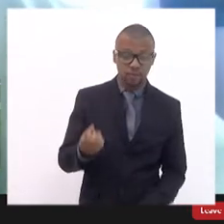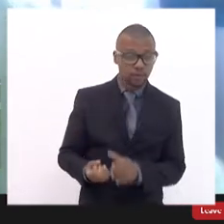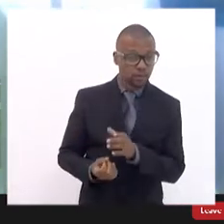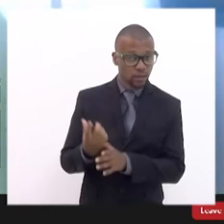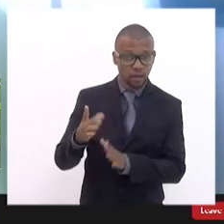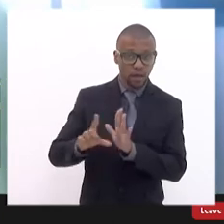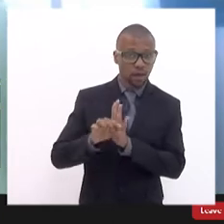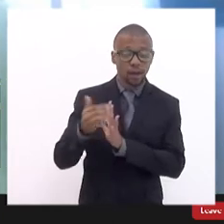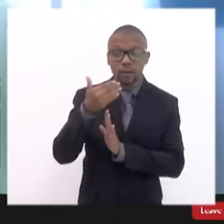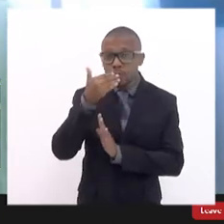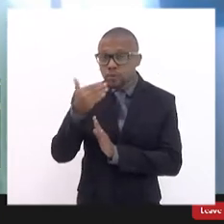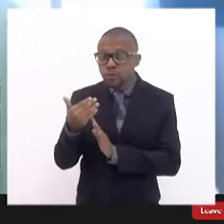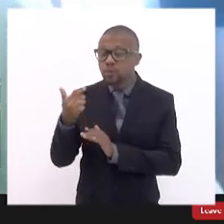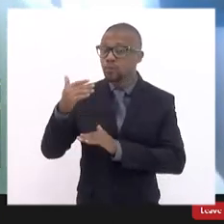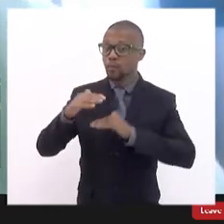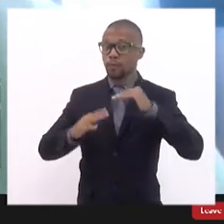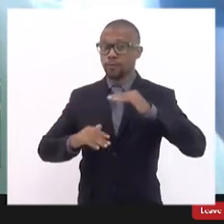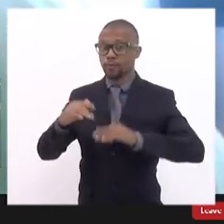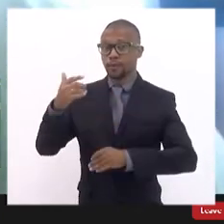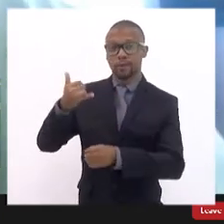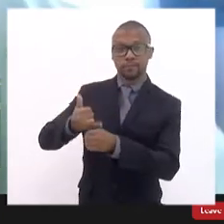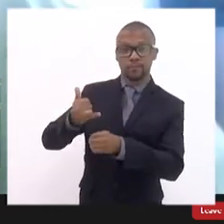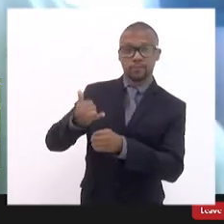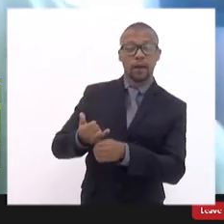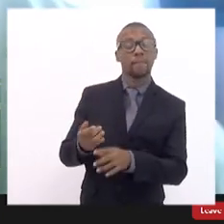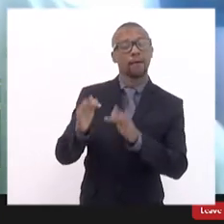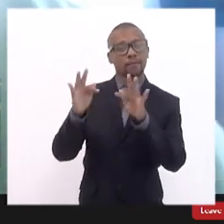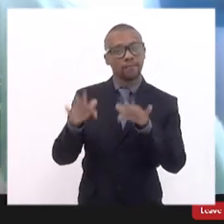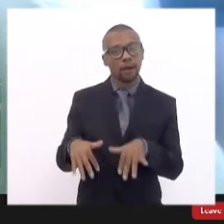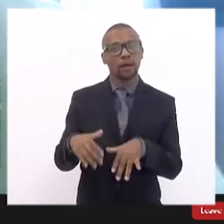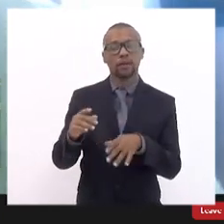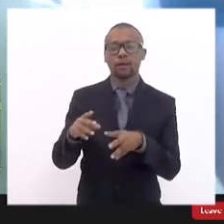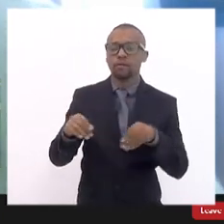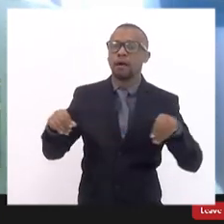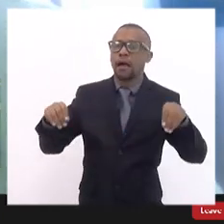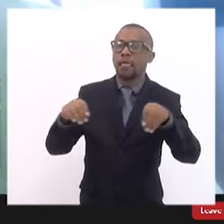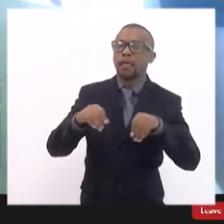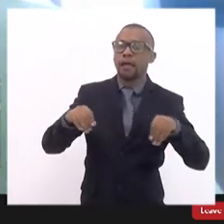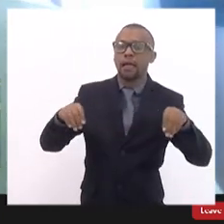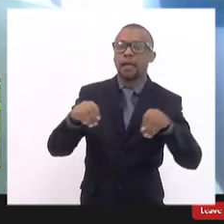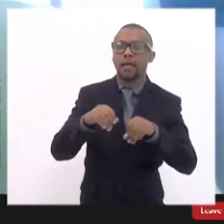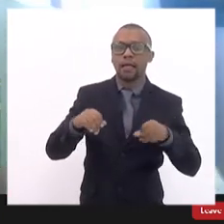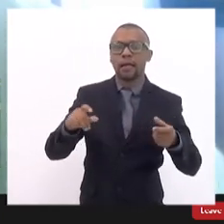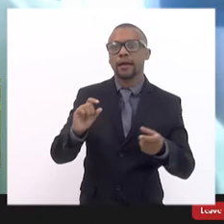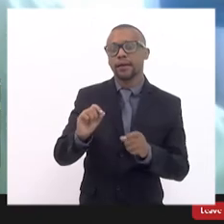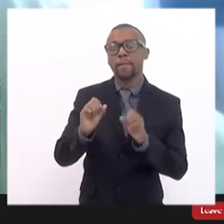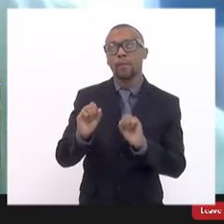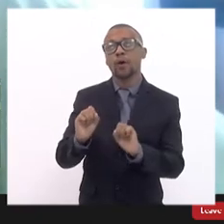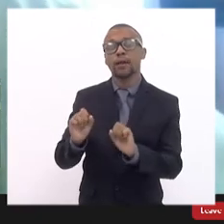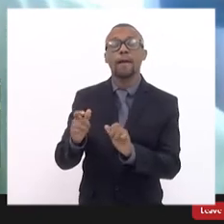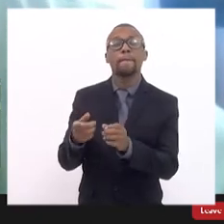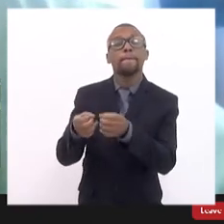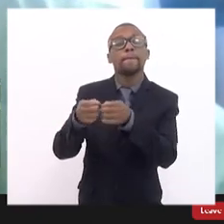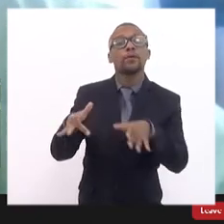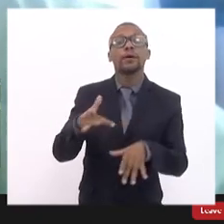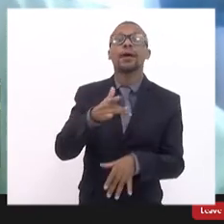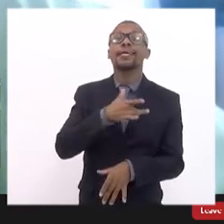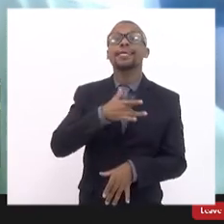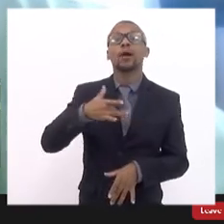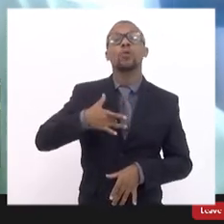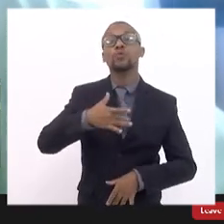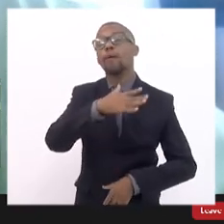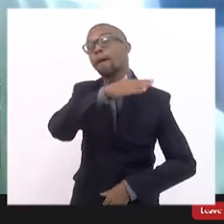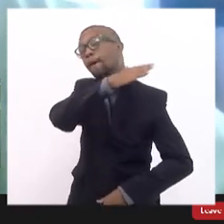dos metalúrgicos de Niterói para acabar com o jateamento de areia que dava silicose no pulmão dos operários.